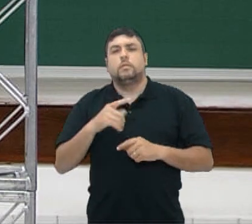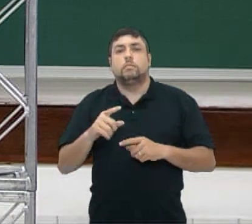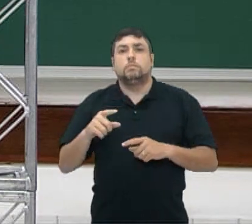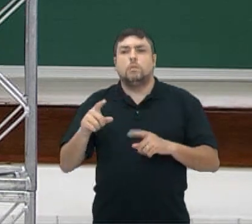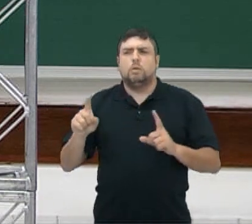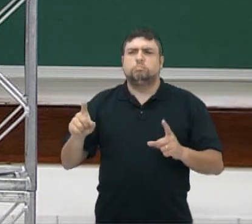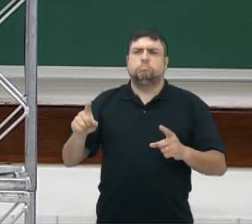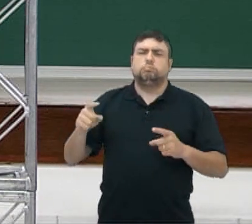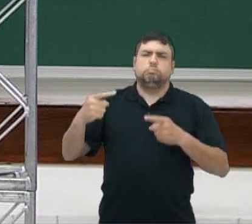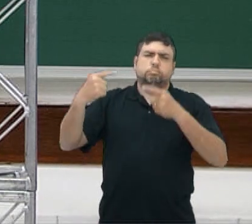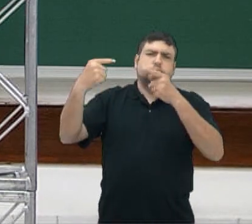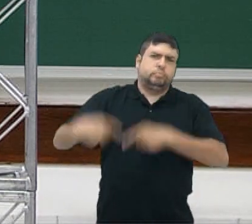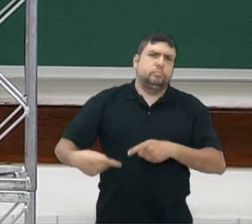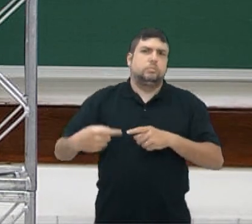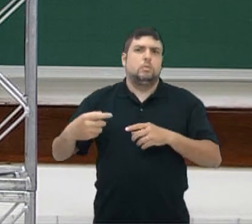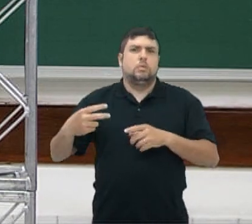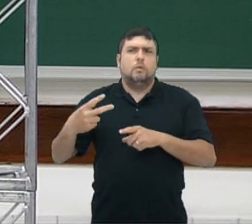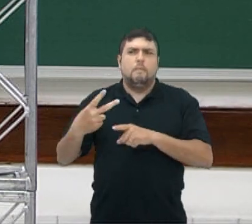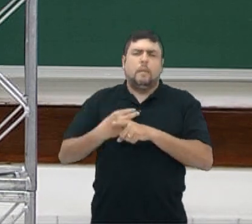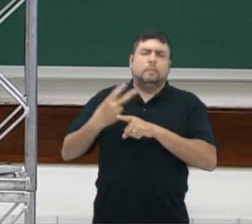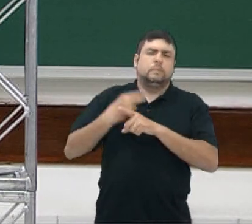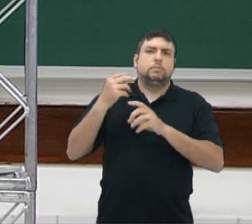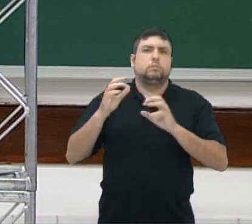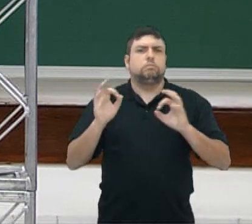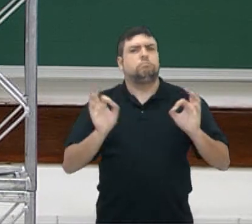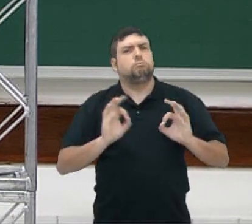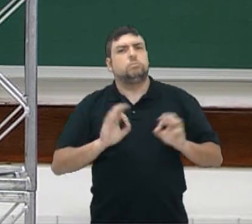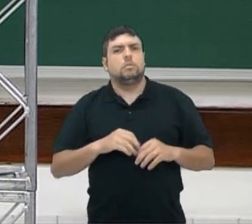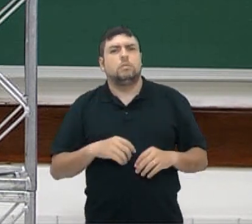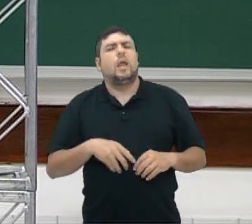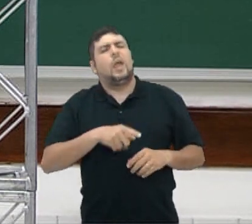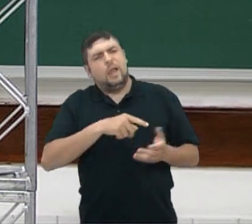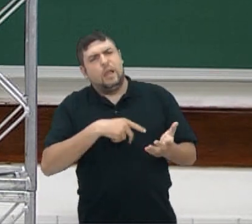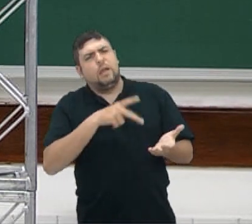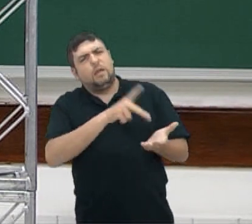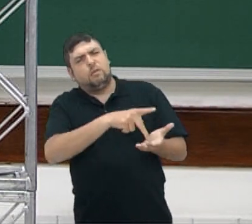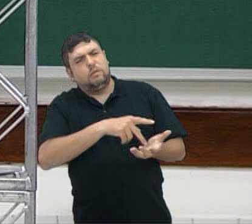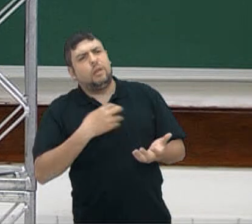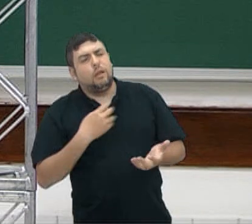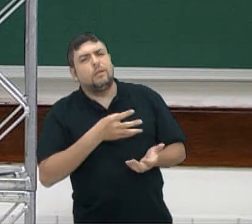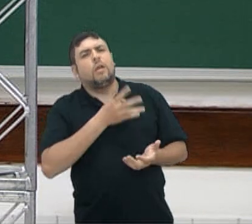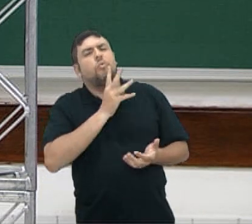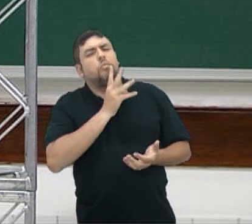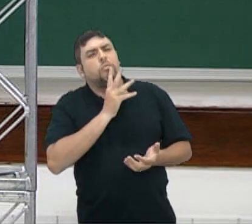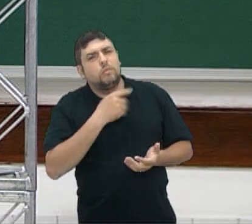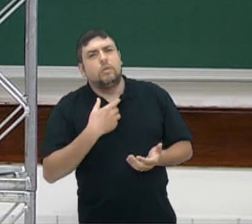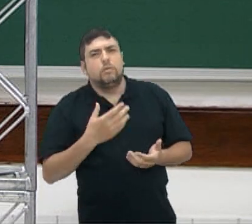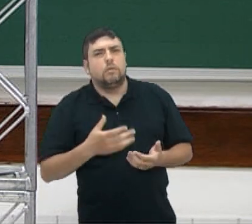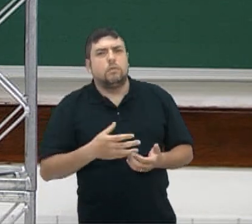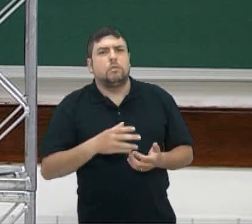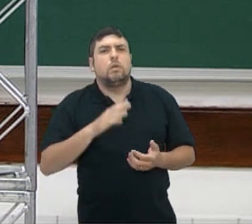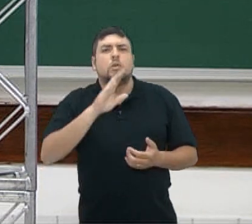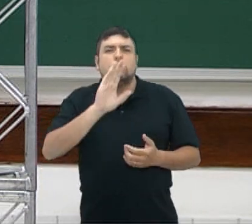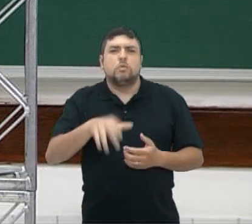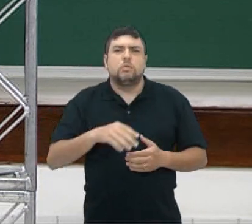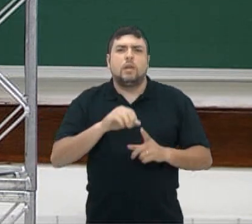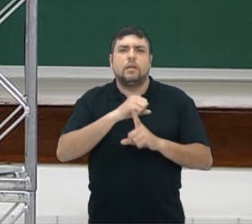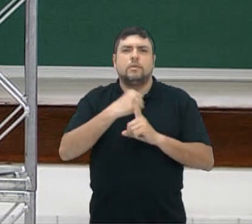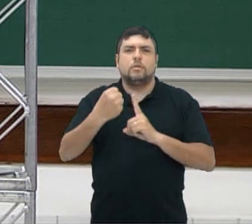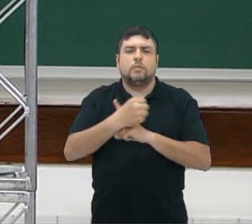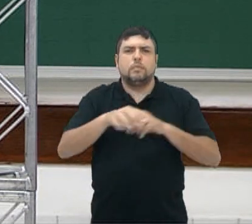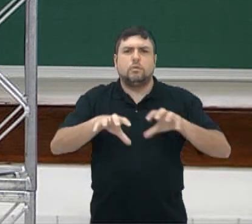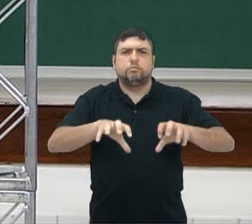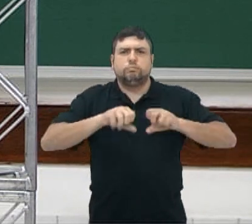né? Vai falar assim, realmente, isso aí todo mundo fala, eu sempre ouvi falar, é algo que já está absorvido pela sociedade, é absorvido